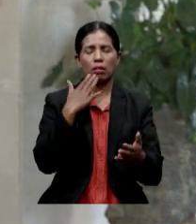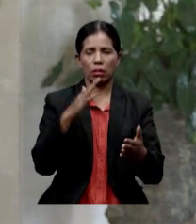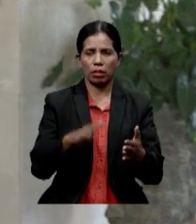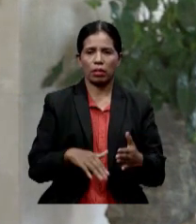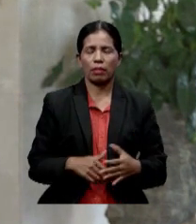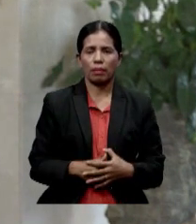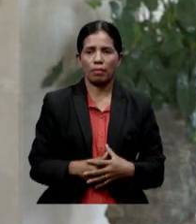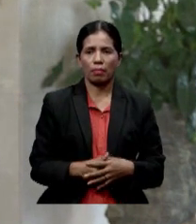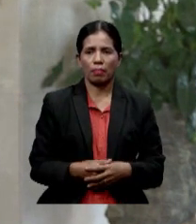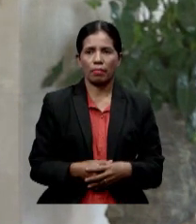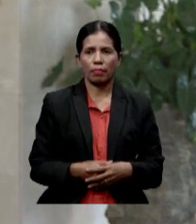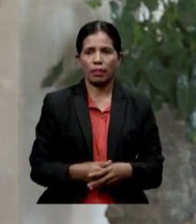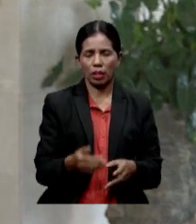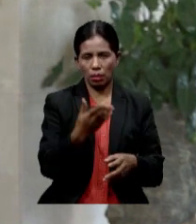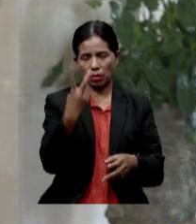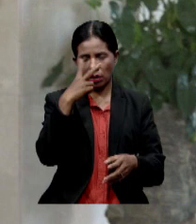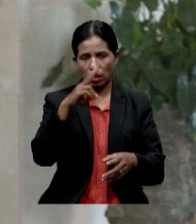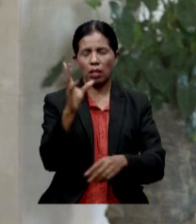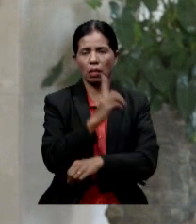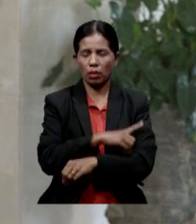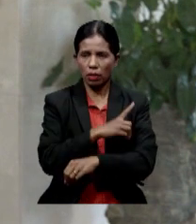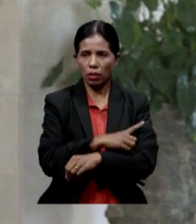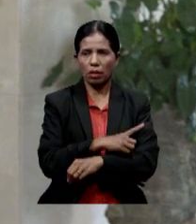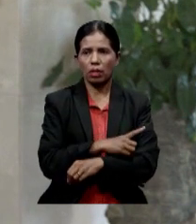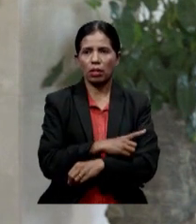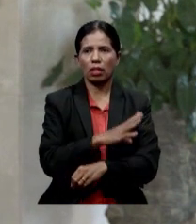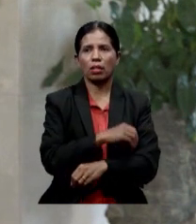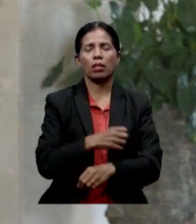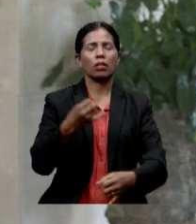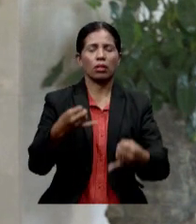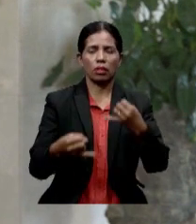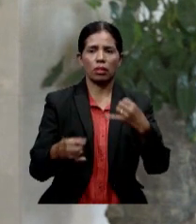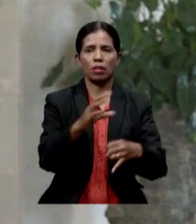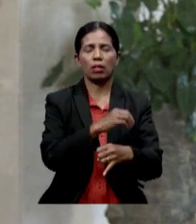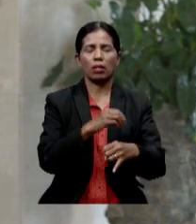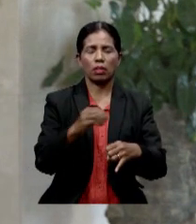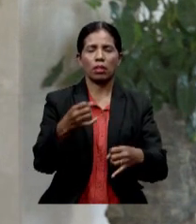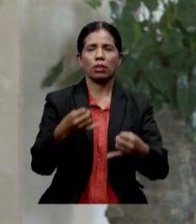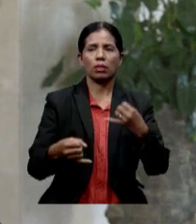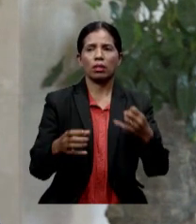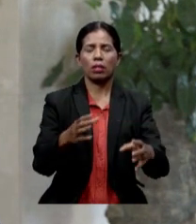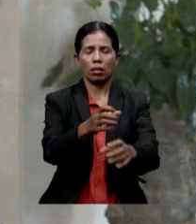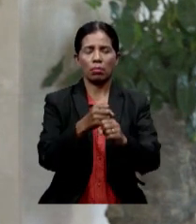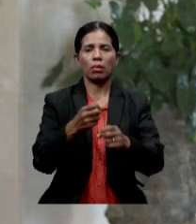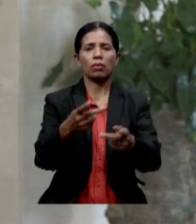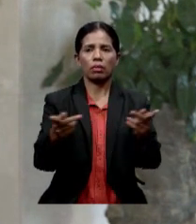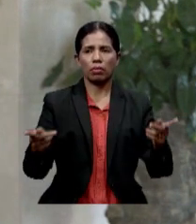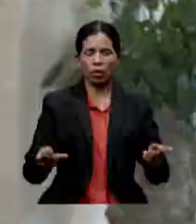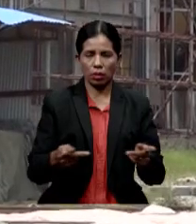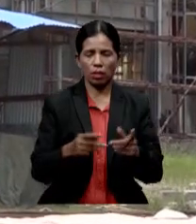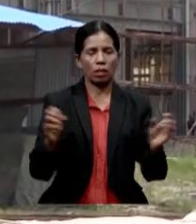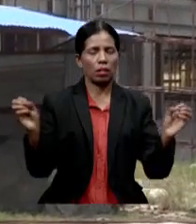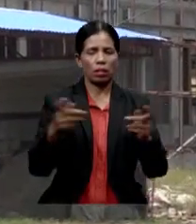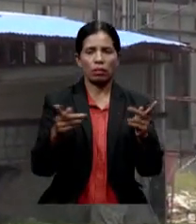E, te buat sira kompain dor loron, kata juga mentu, né, kwasi zui sira hadam malafati, ne meke lahi